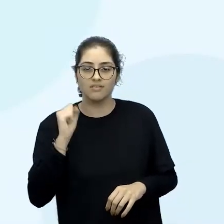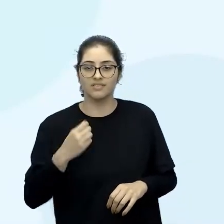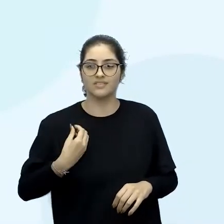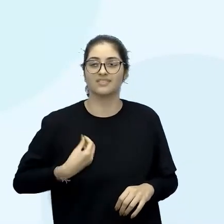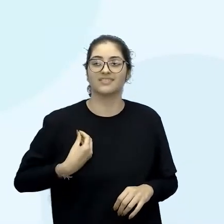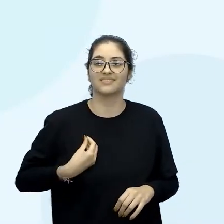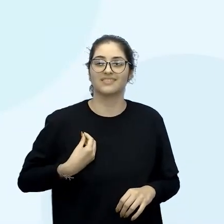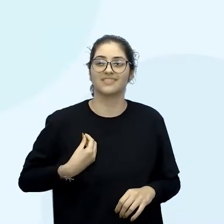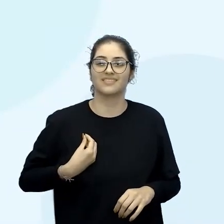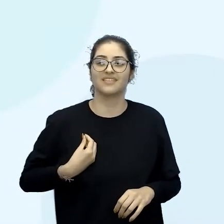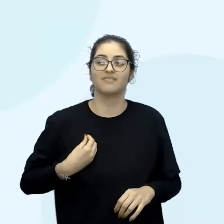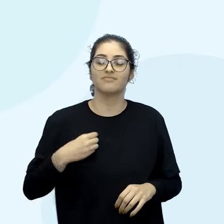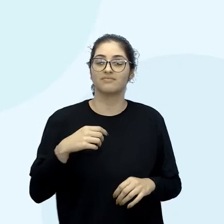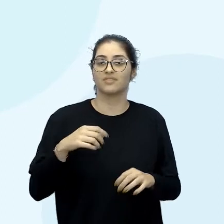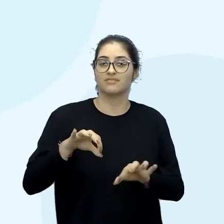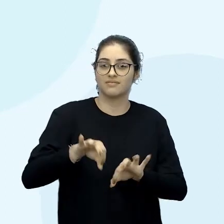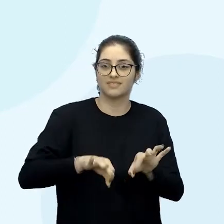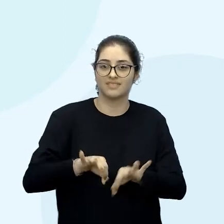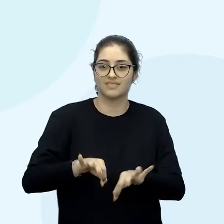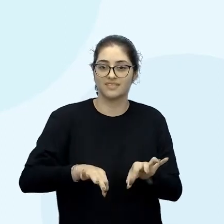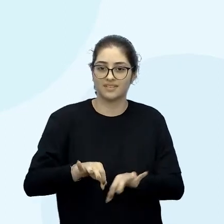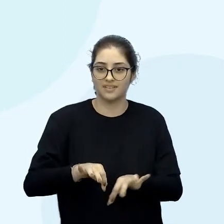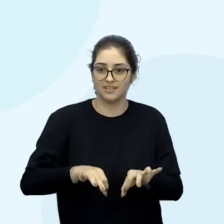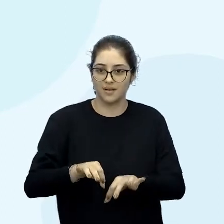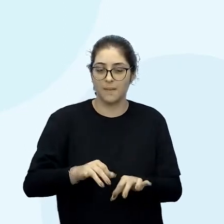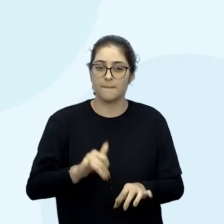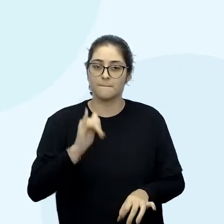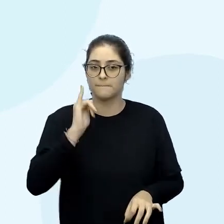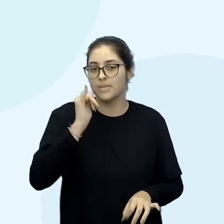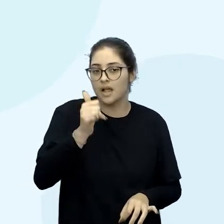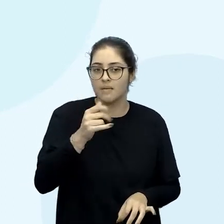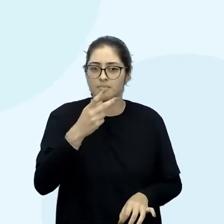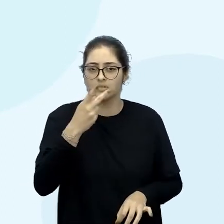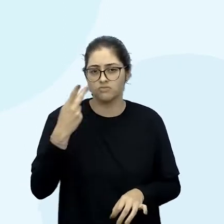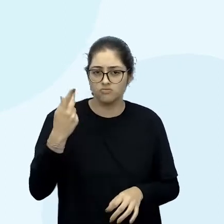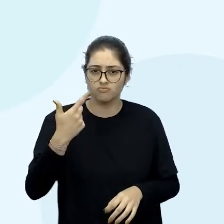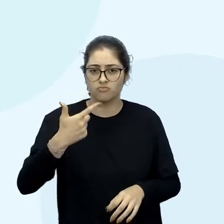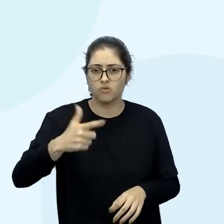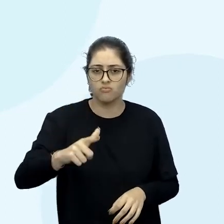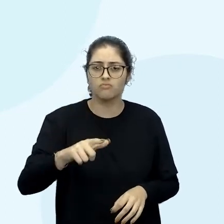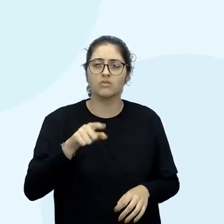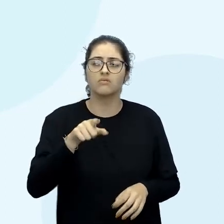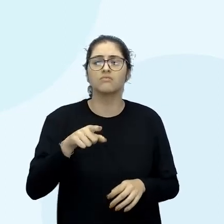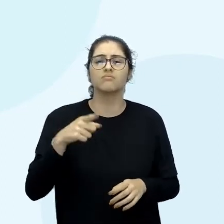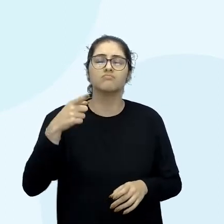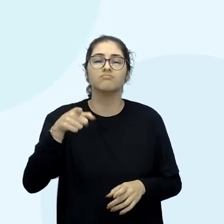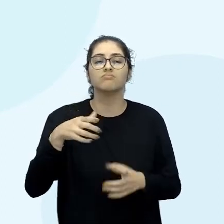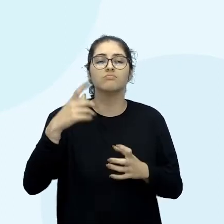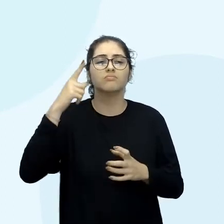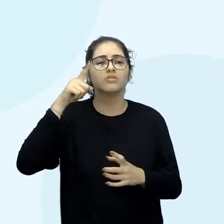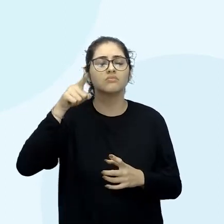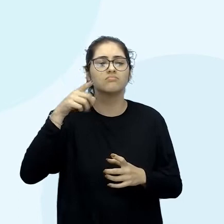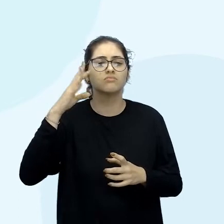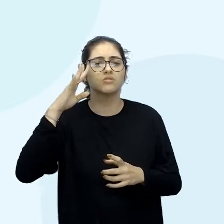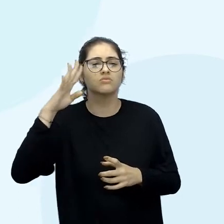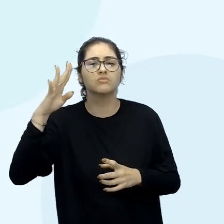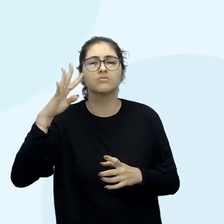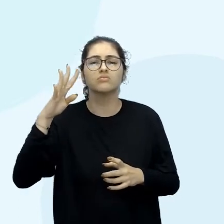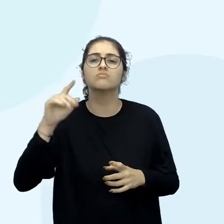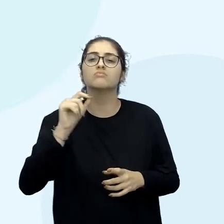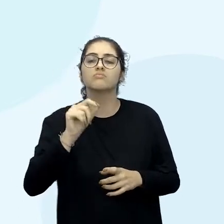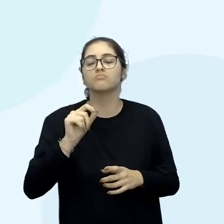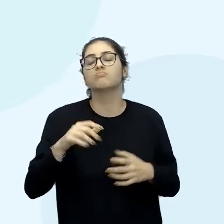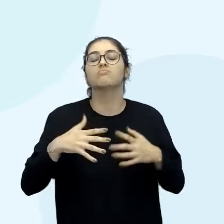contando para outra pessoa, possibilita que percebemos o que idealizaram sob o ponto de